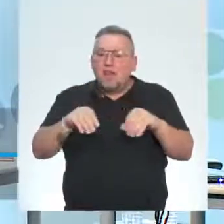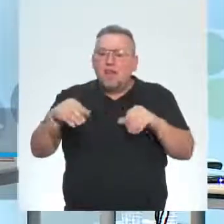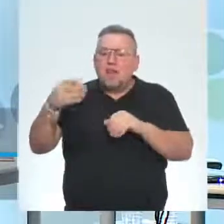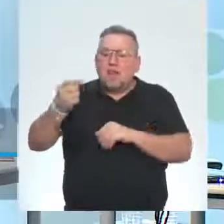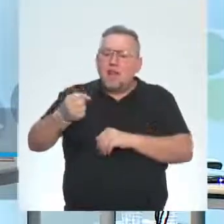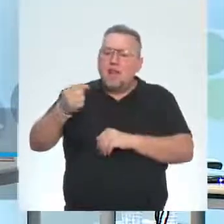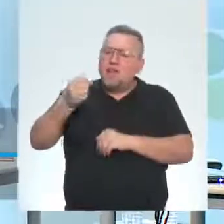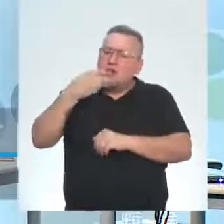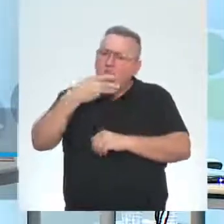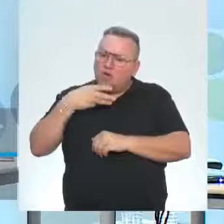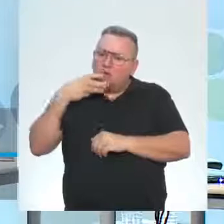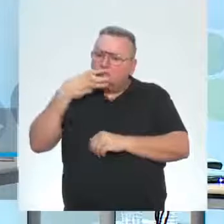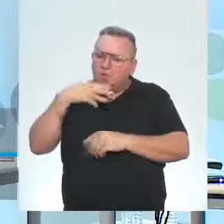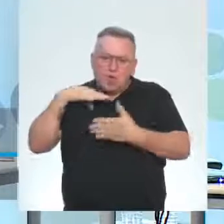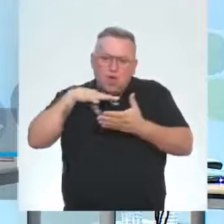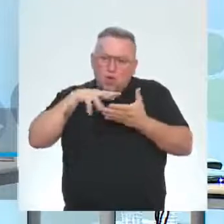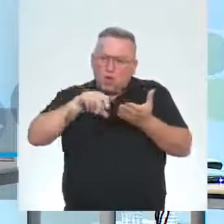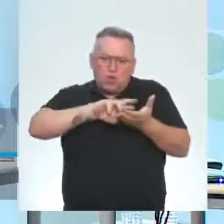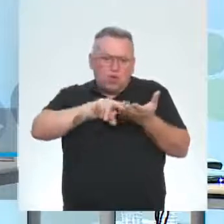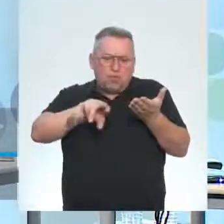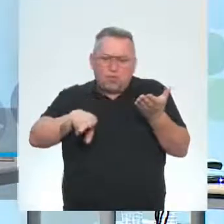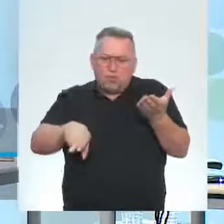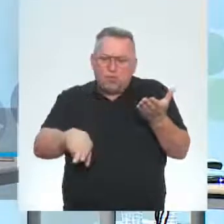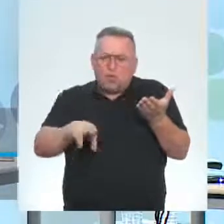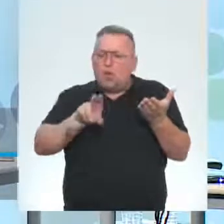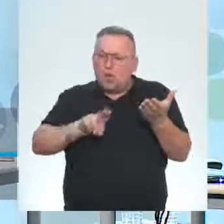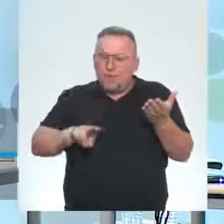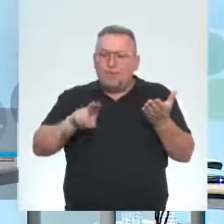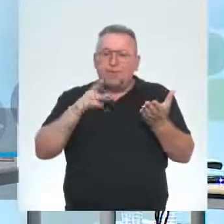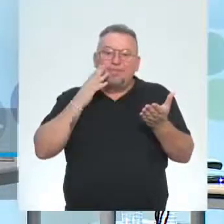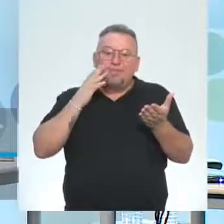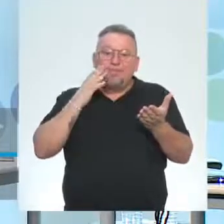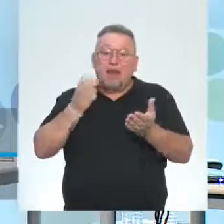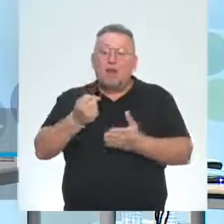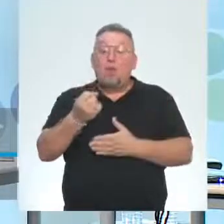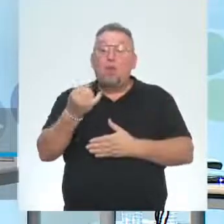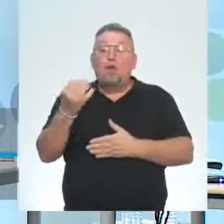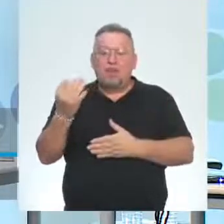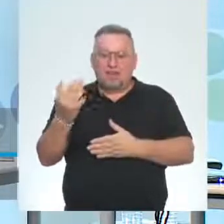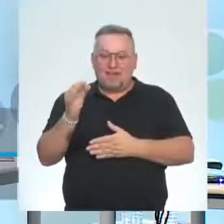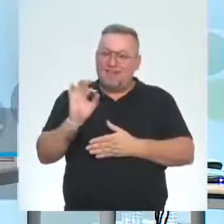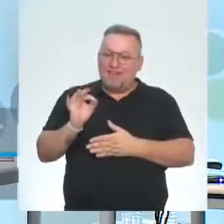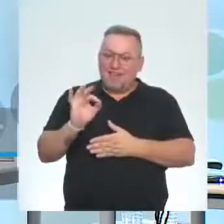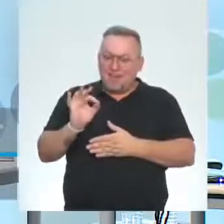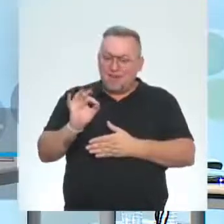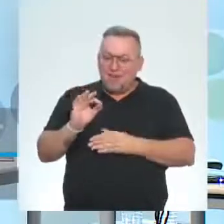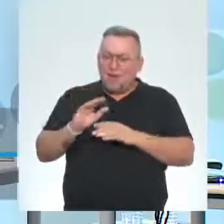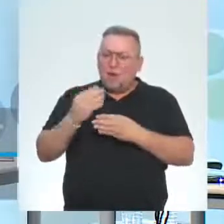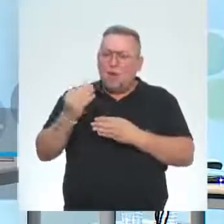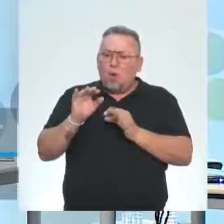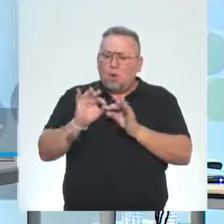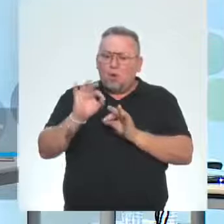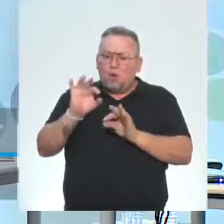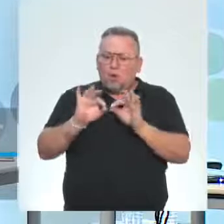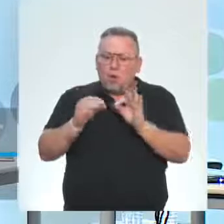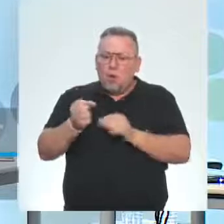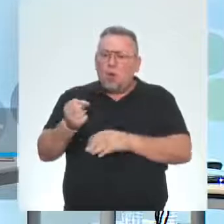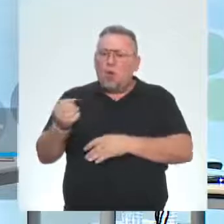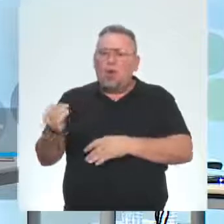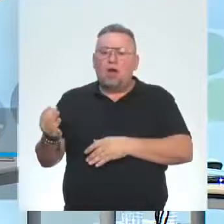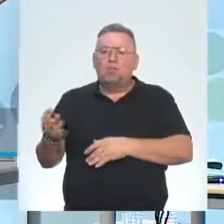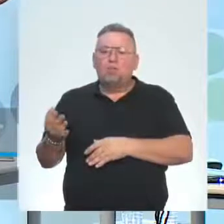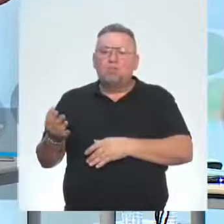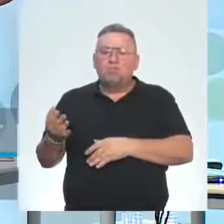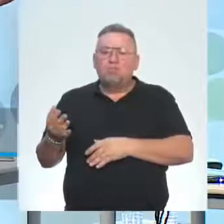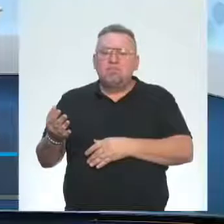leite, açúcar, enfim. Então nós utilizamos isso para saber uma quantidade, né? E como é que a gente mede essa quantidade, Jonas? Não